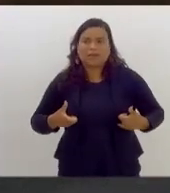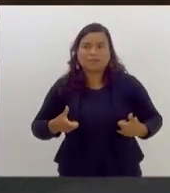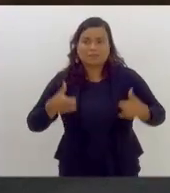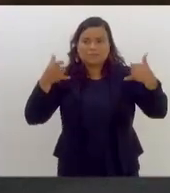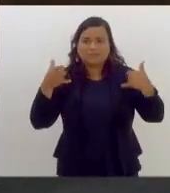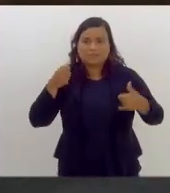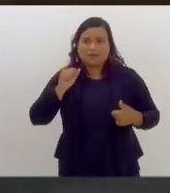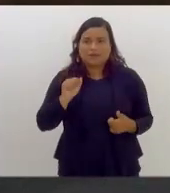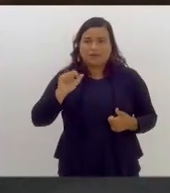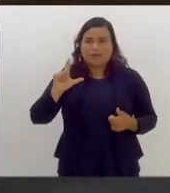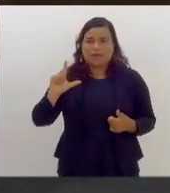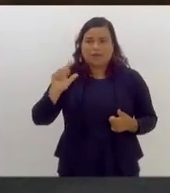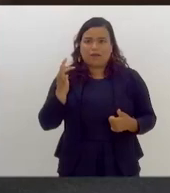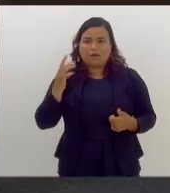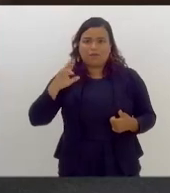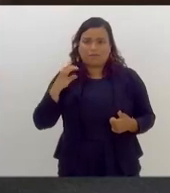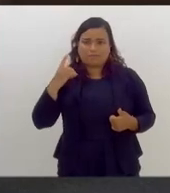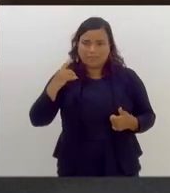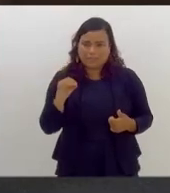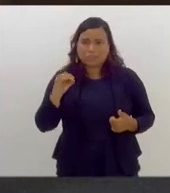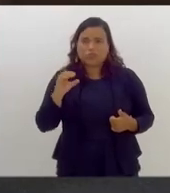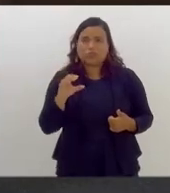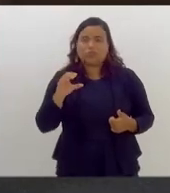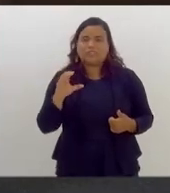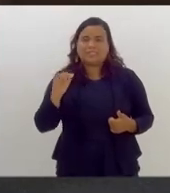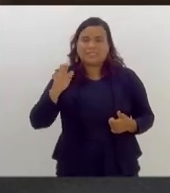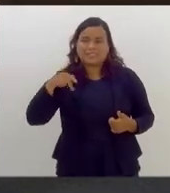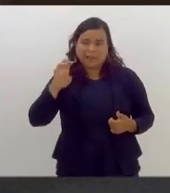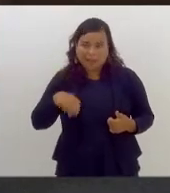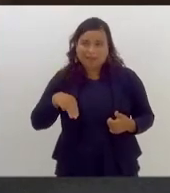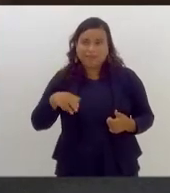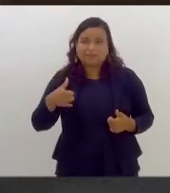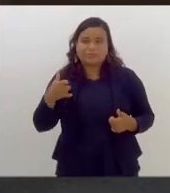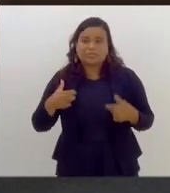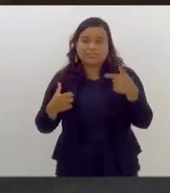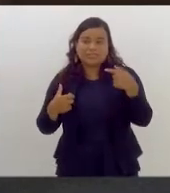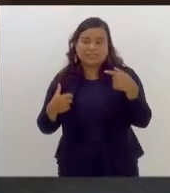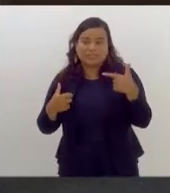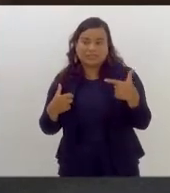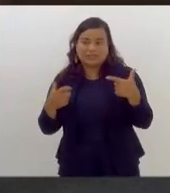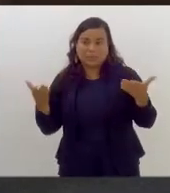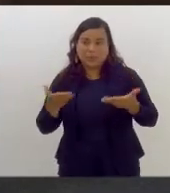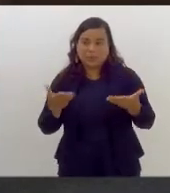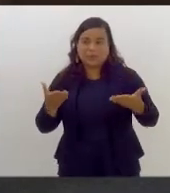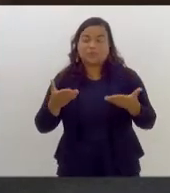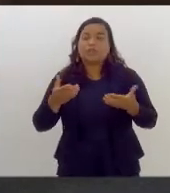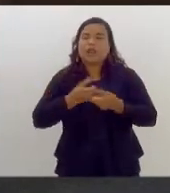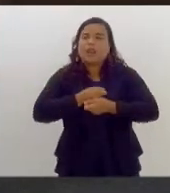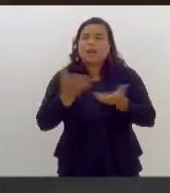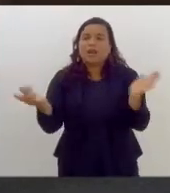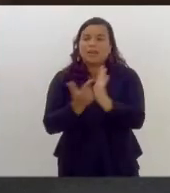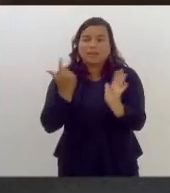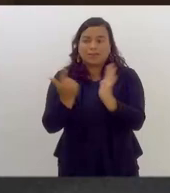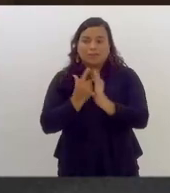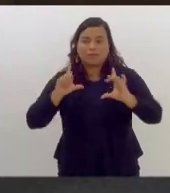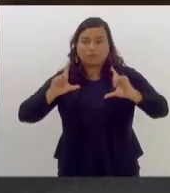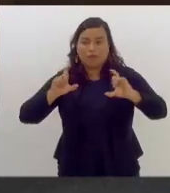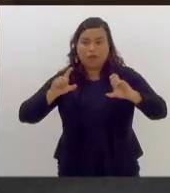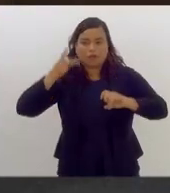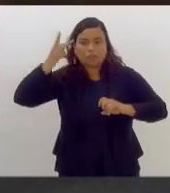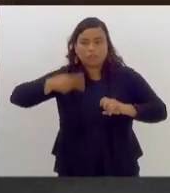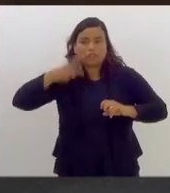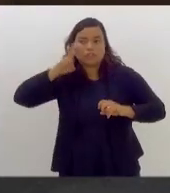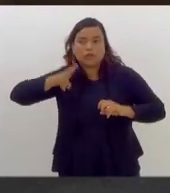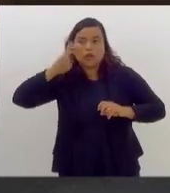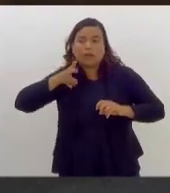Alfredo Sirkis, estaria fazendo 72 anos. Vai ser lançado um livro com uma fotobiografia dele. O Sirkis partiu